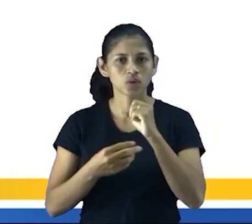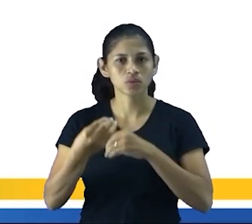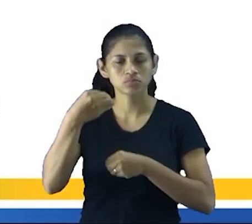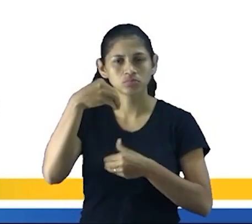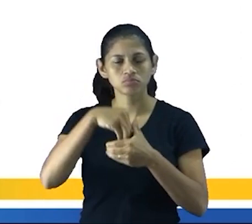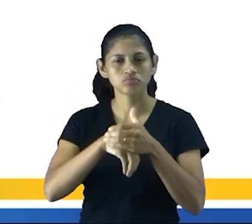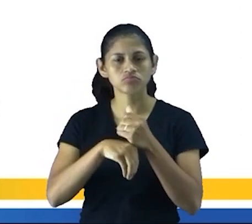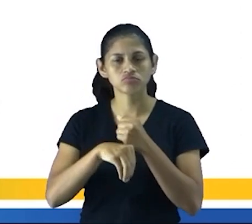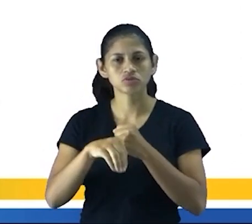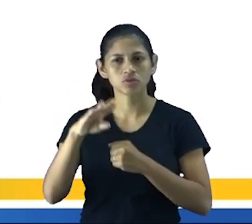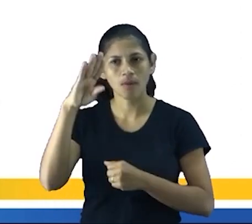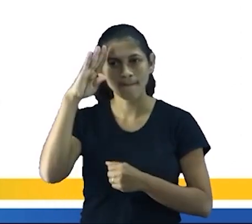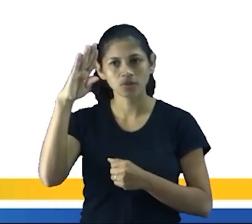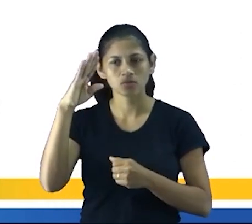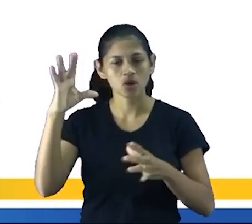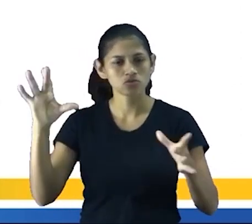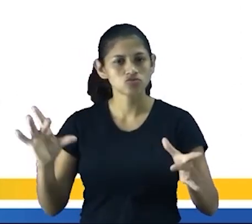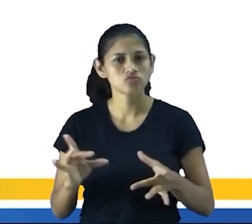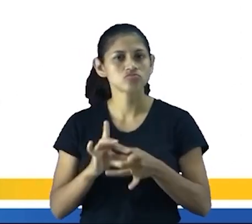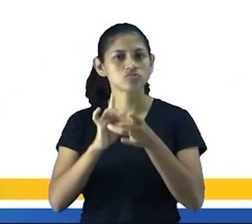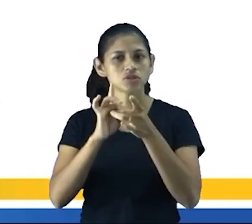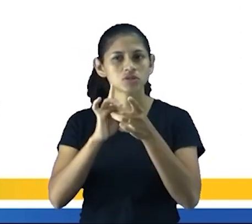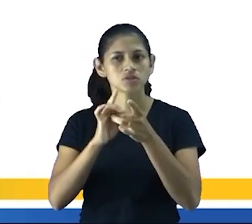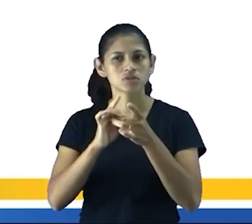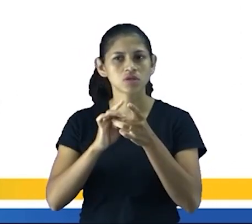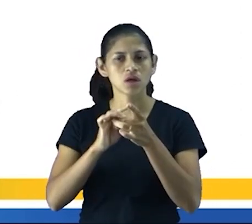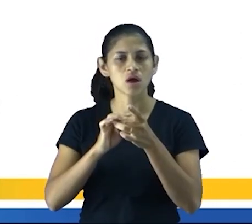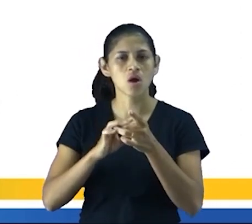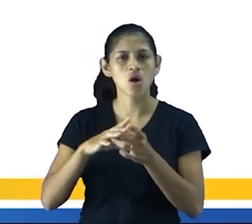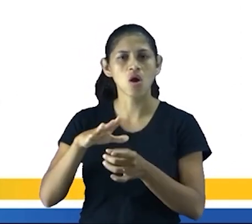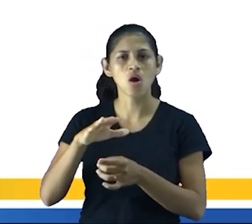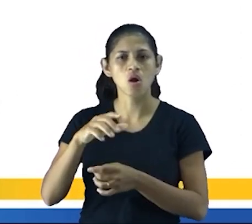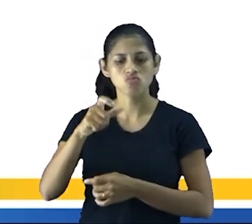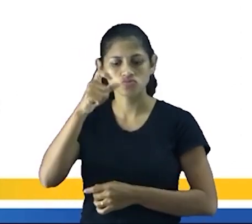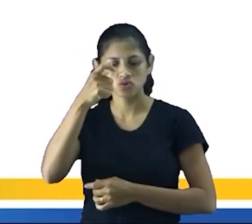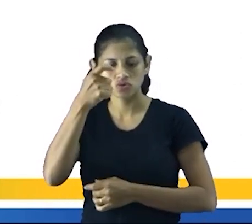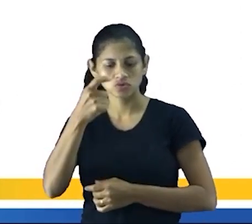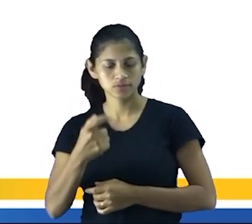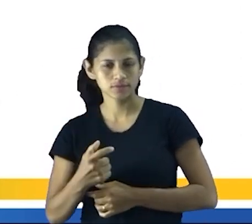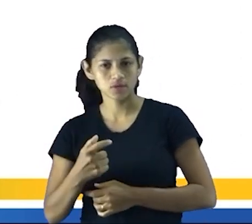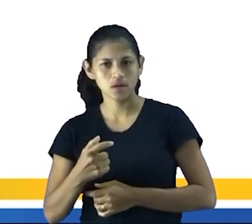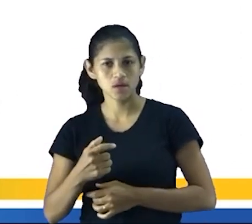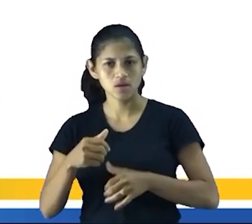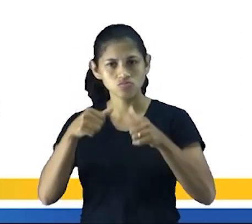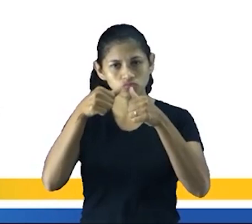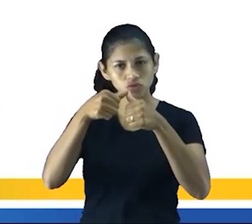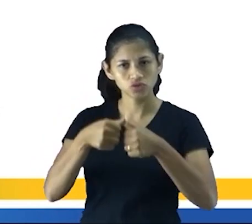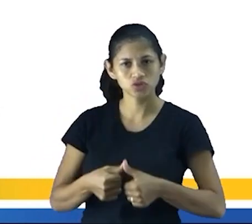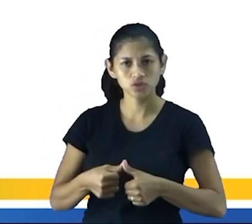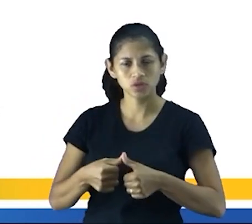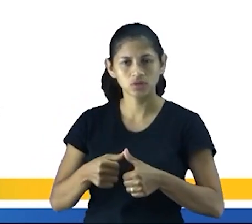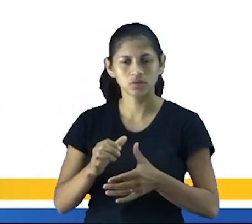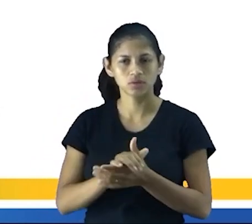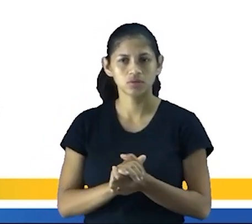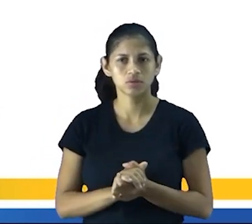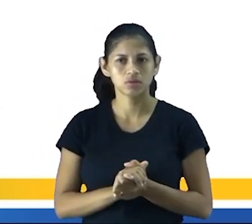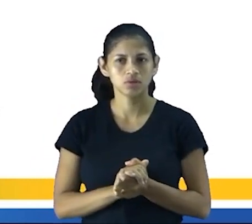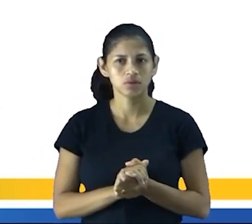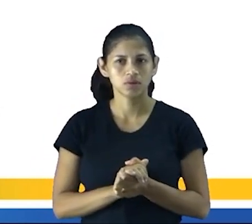são predominantemente de ligação, que é o ser, o estar, o parecer, porque estão